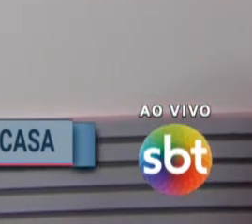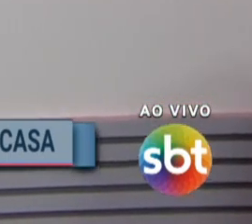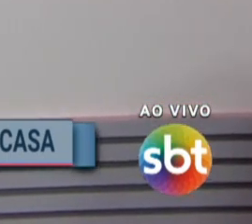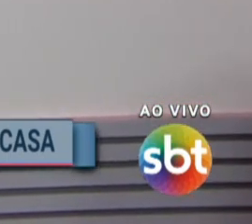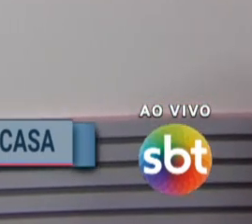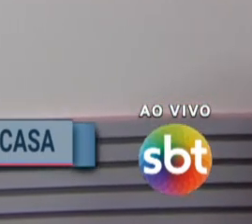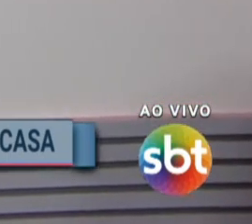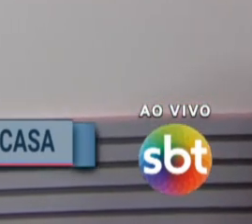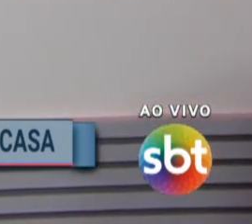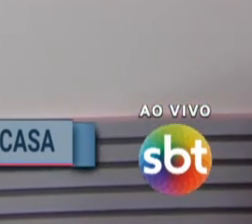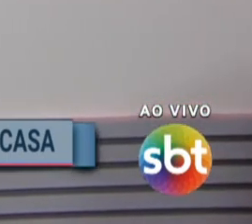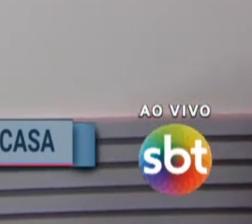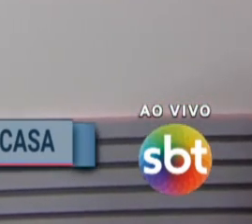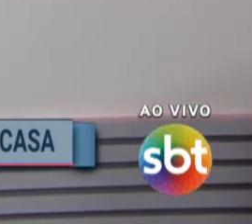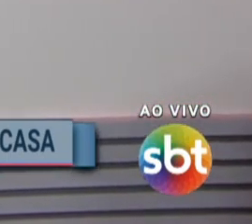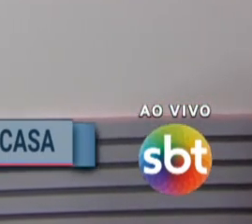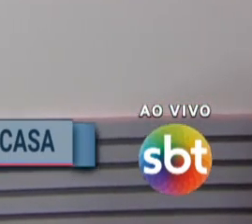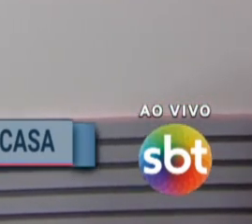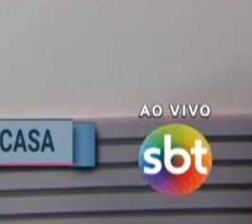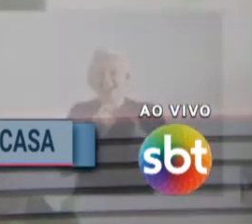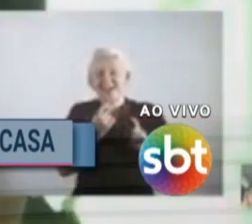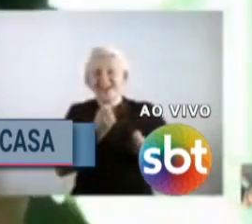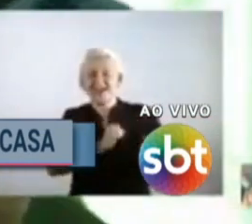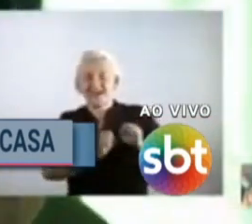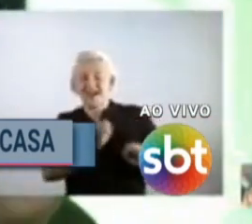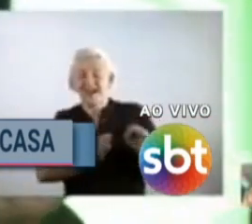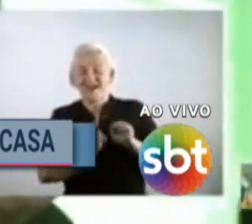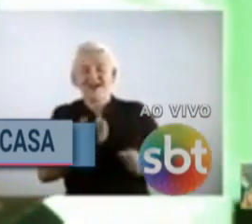foi até o ministro da saúde, Luiz Henrique Mandetta. Vamos ver.